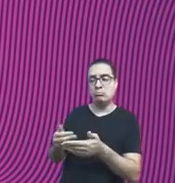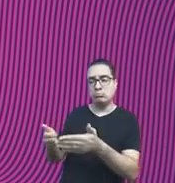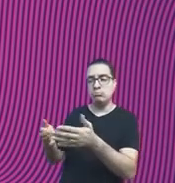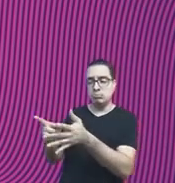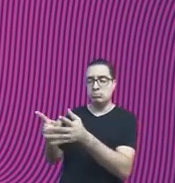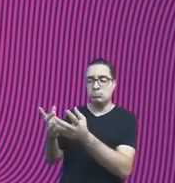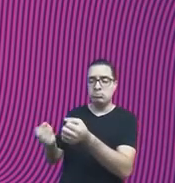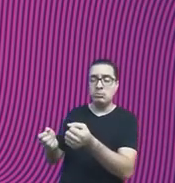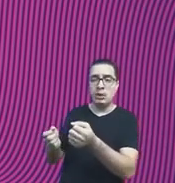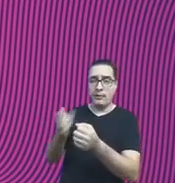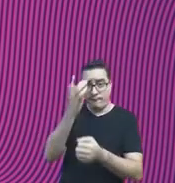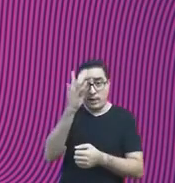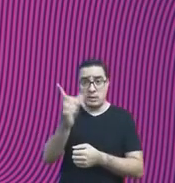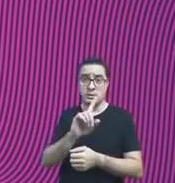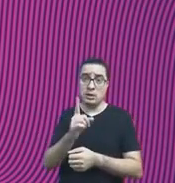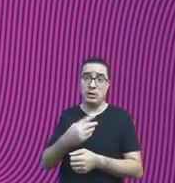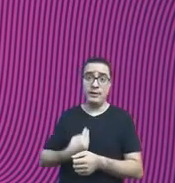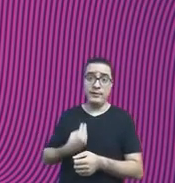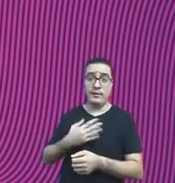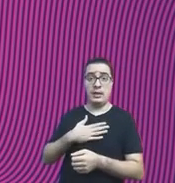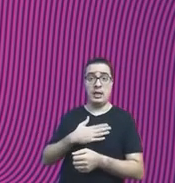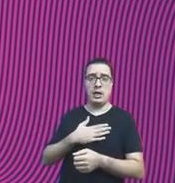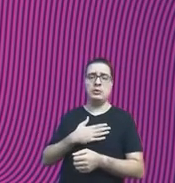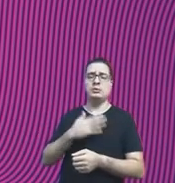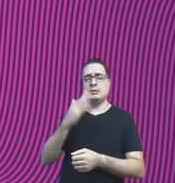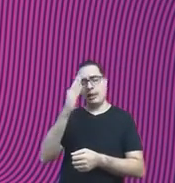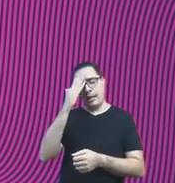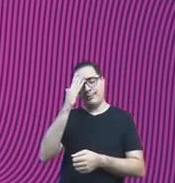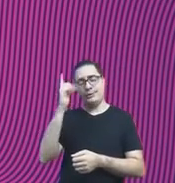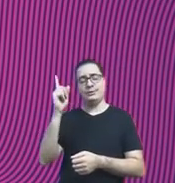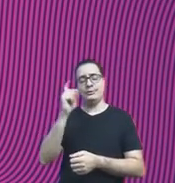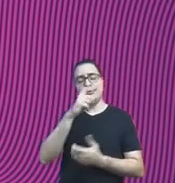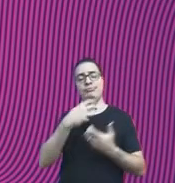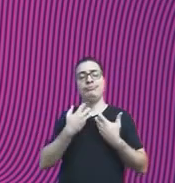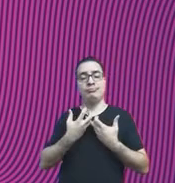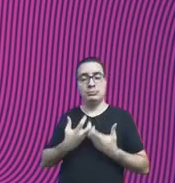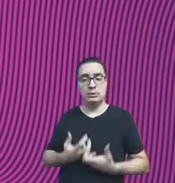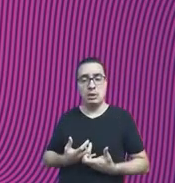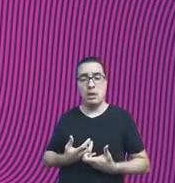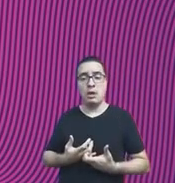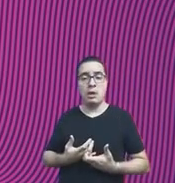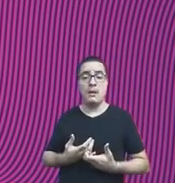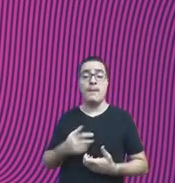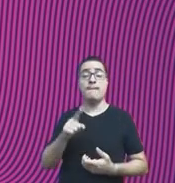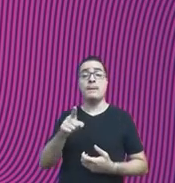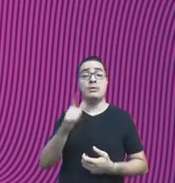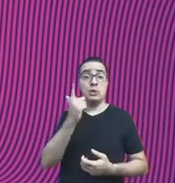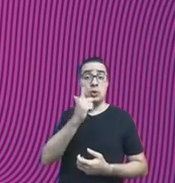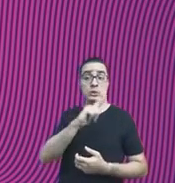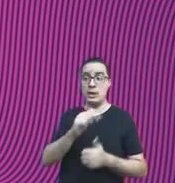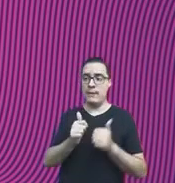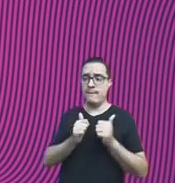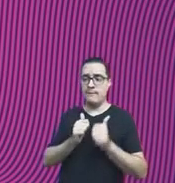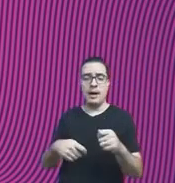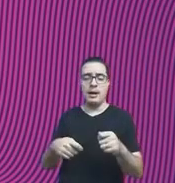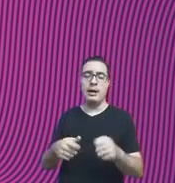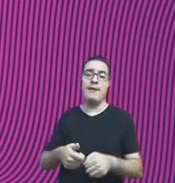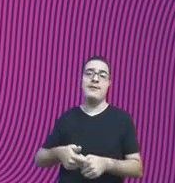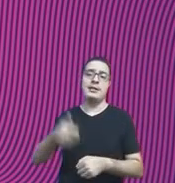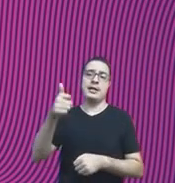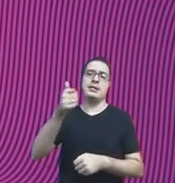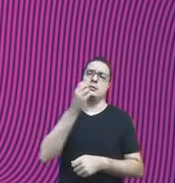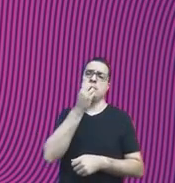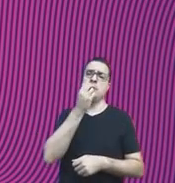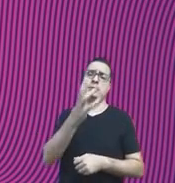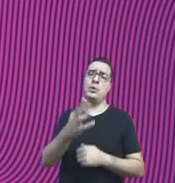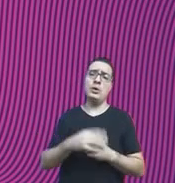vive disso, como eu, sabe que é muito desgastante. Mas quando você consegue ser bem-sucedido, ele tem uma vantagem enorme também, né?